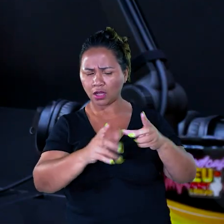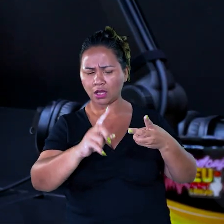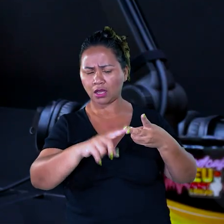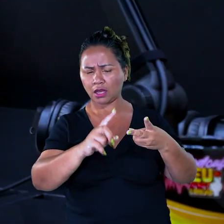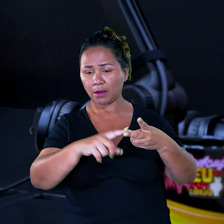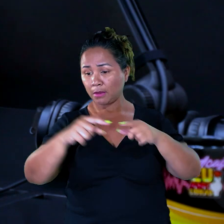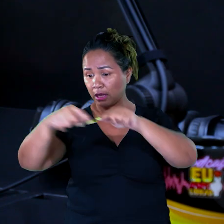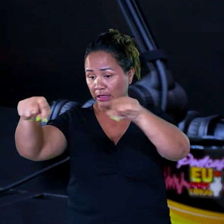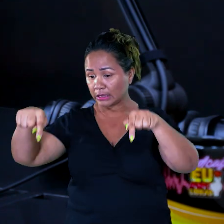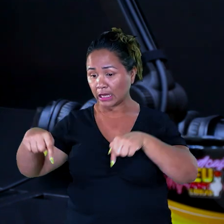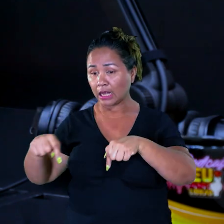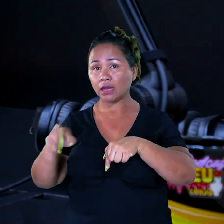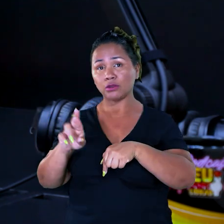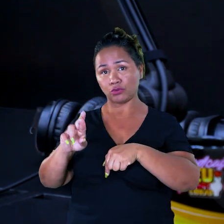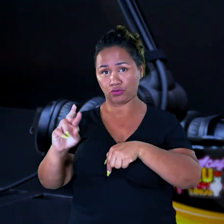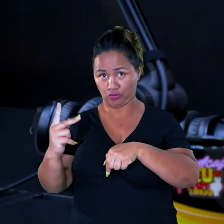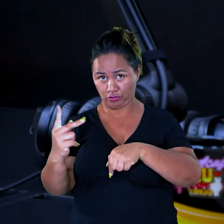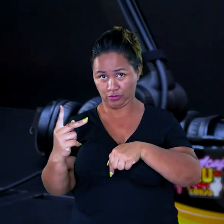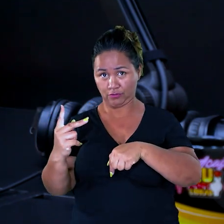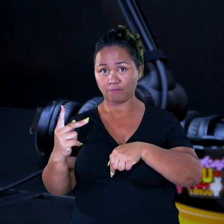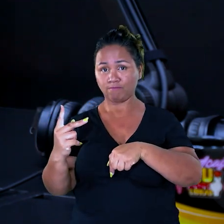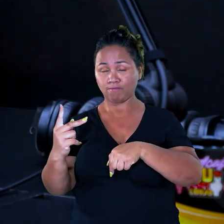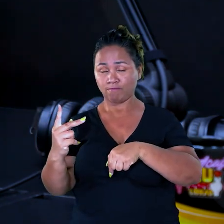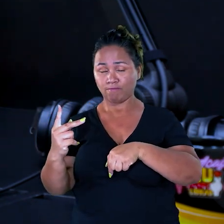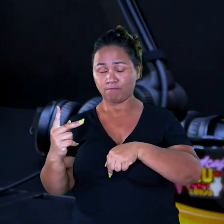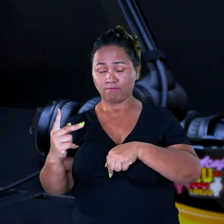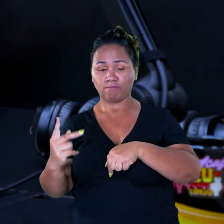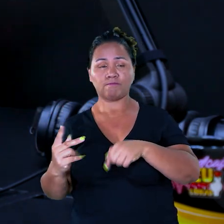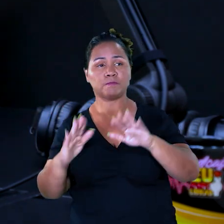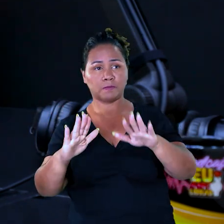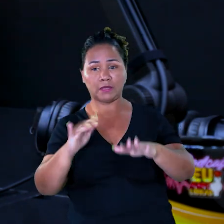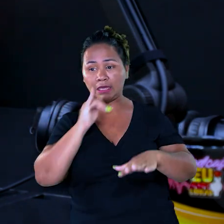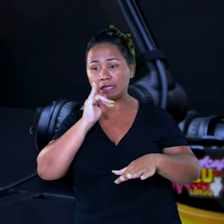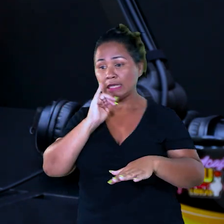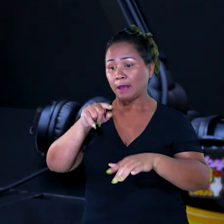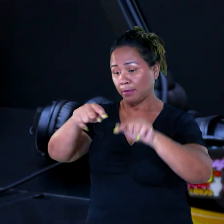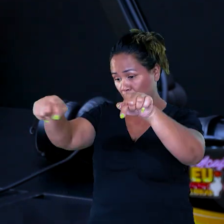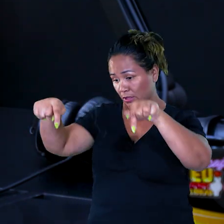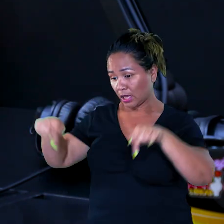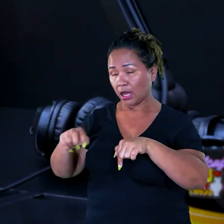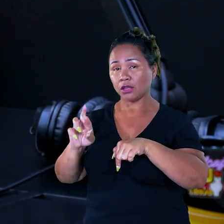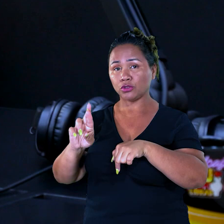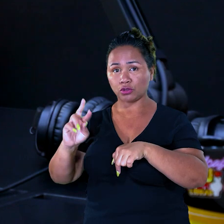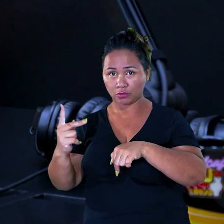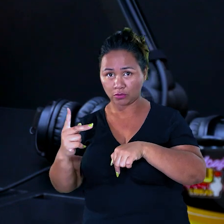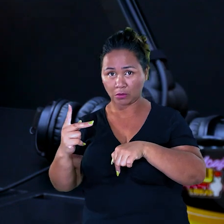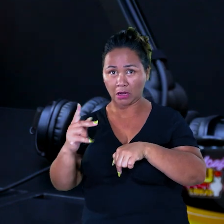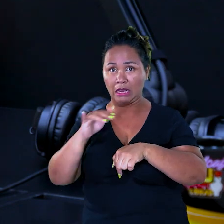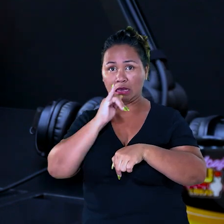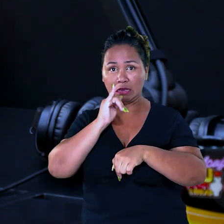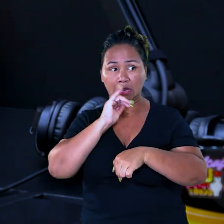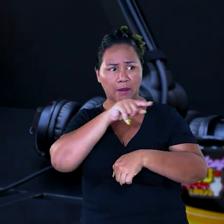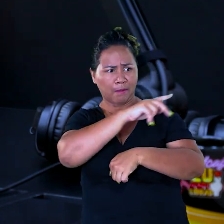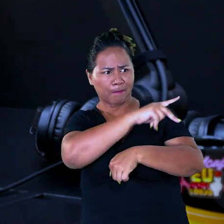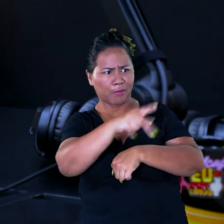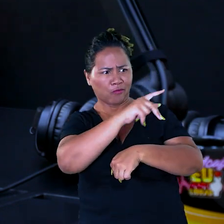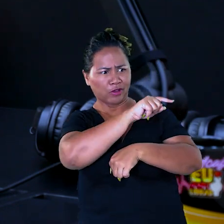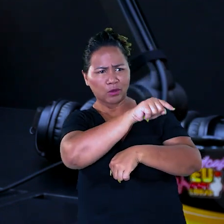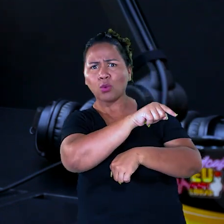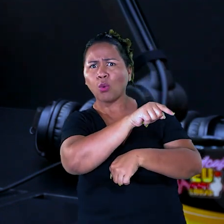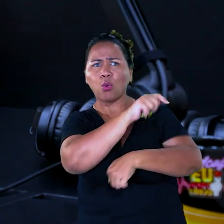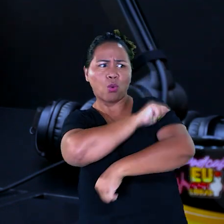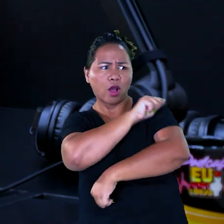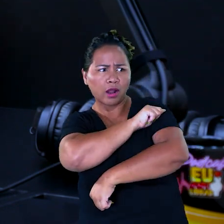exemplo, na sala de recursos você tem um apoio ali da sala de recursos, né? Que você, por exemplo, se você precisa de algum material, você vai lá, ou então o aluno, em